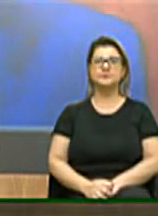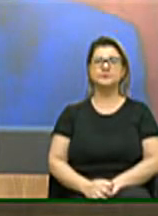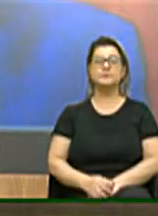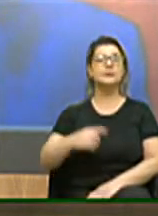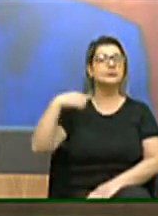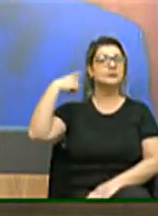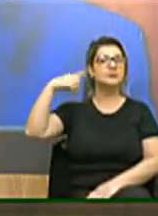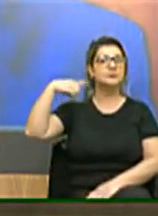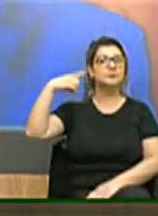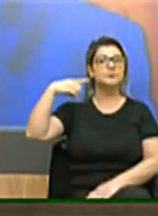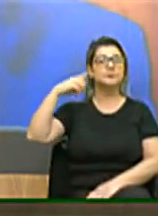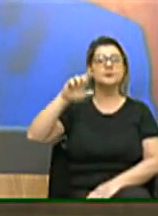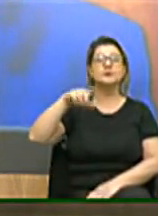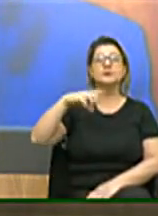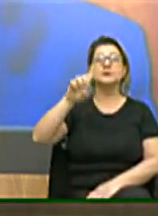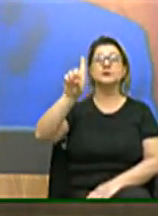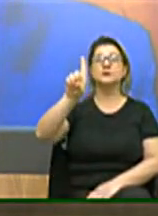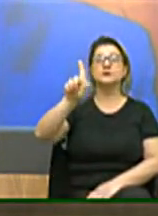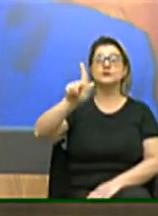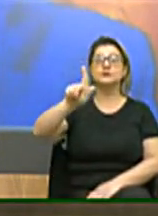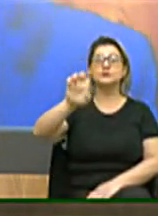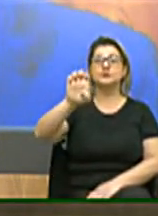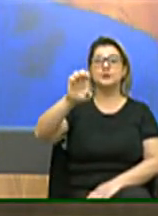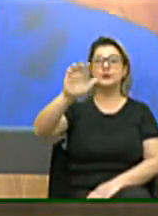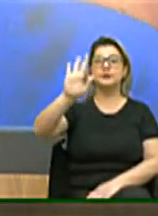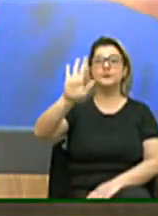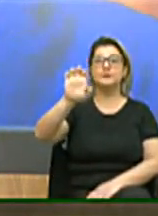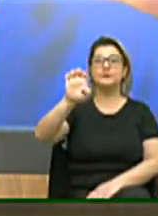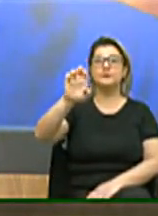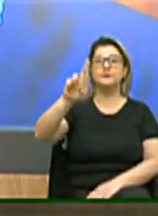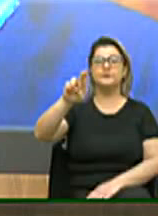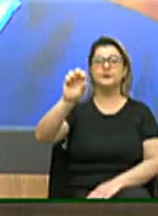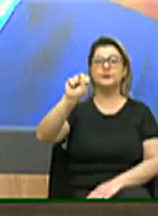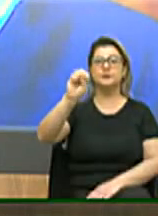Deputado Luiz Jefferson Fernandes.